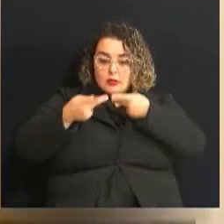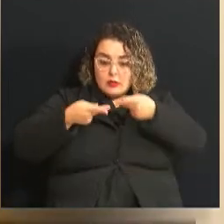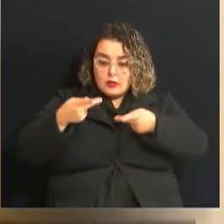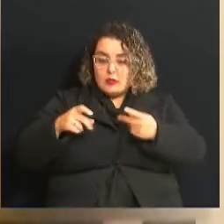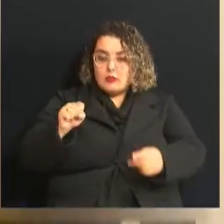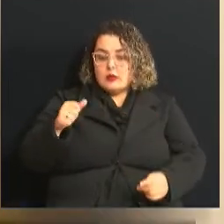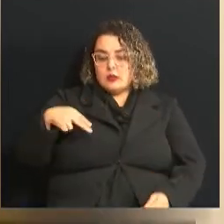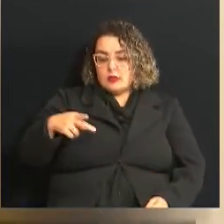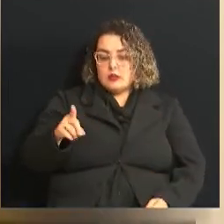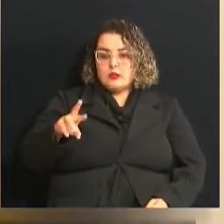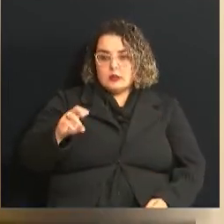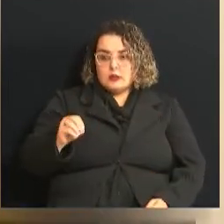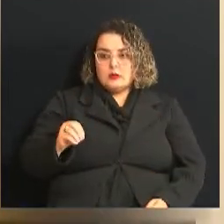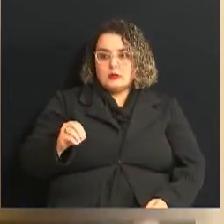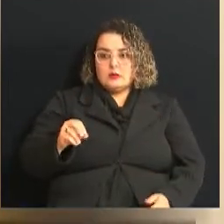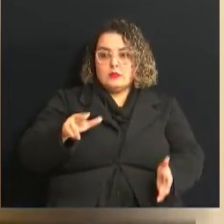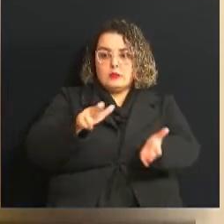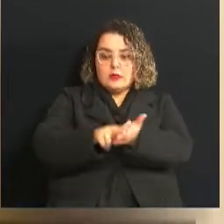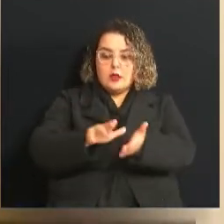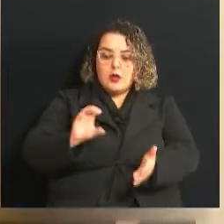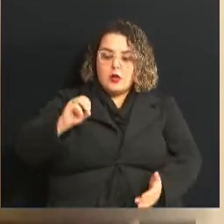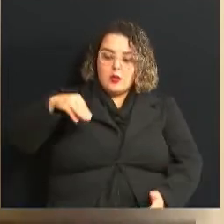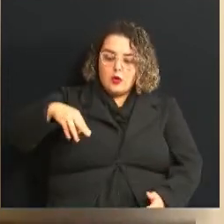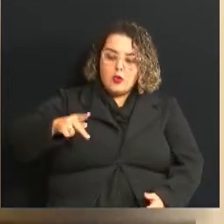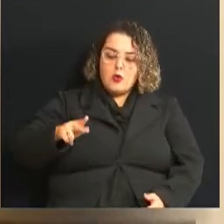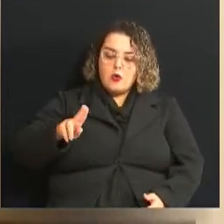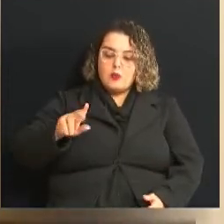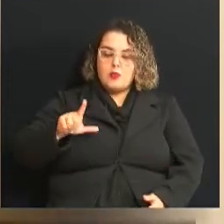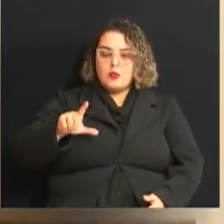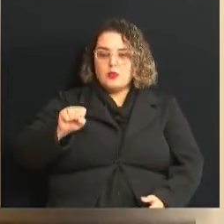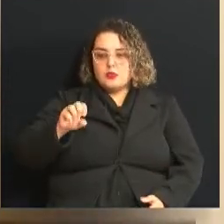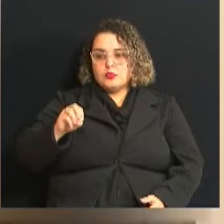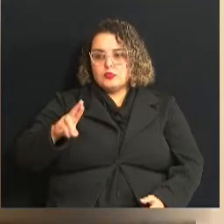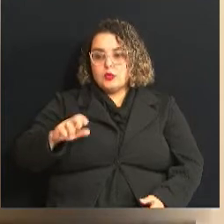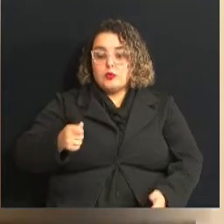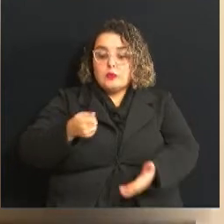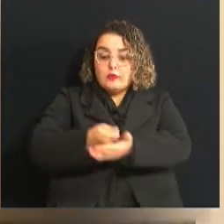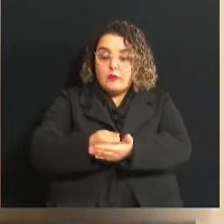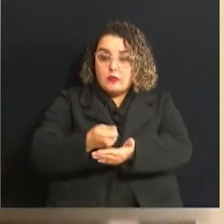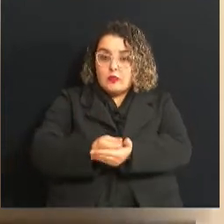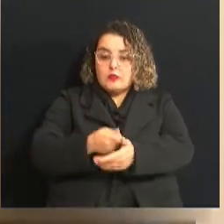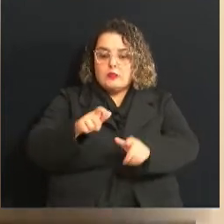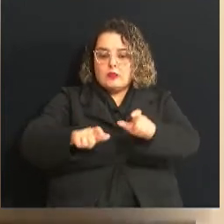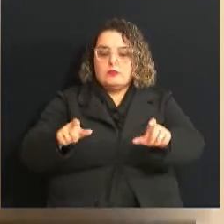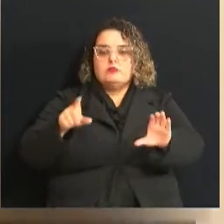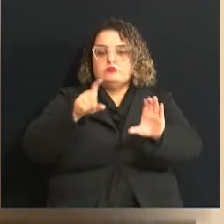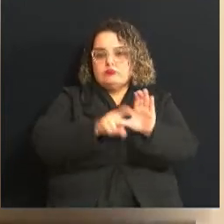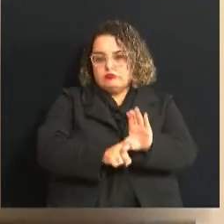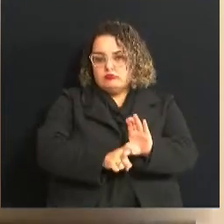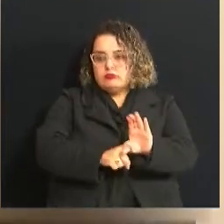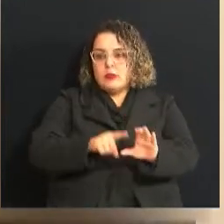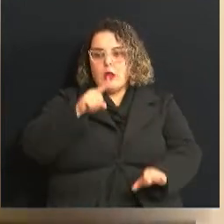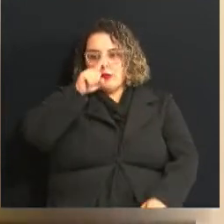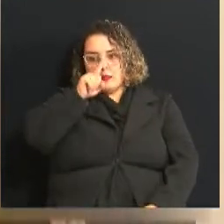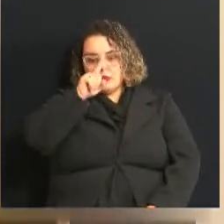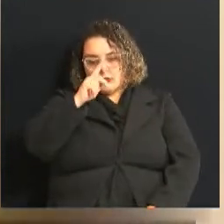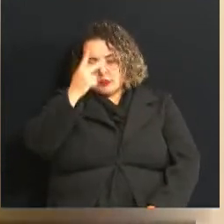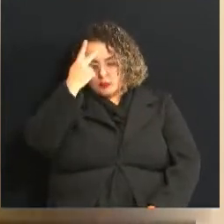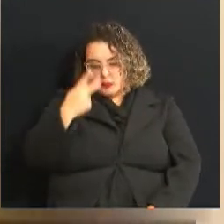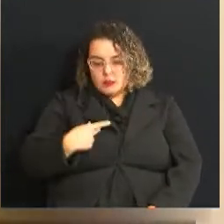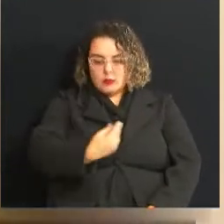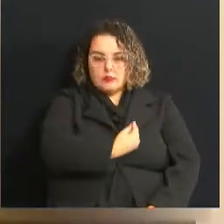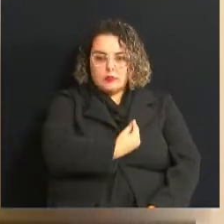é sobre a internação compulsória, a necessidade da internação, a força para aqueles dependentes que estão colocando em risco a vida deles e a vida